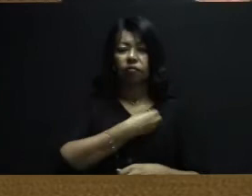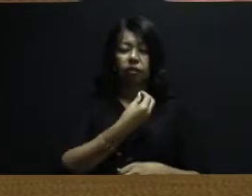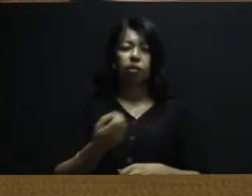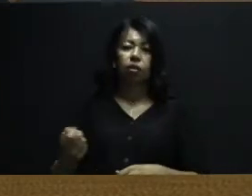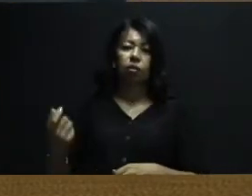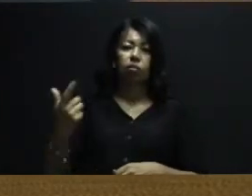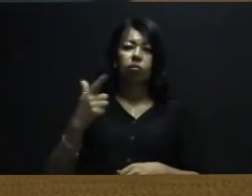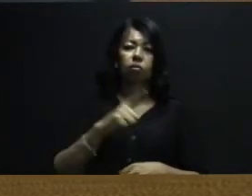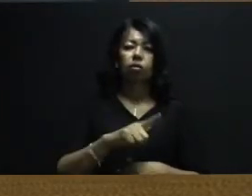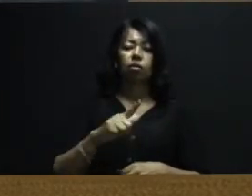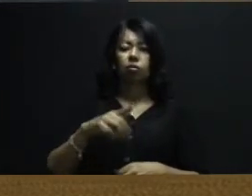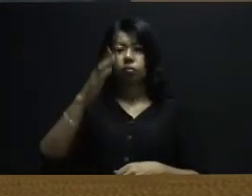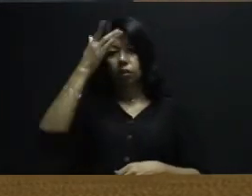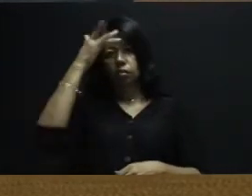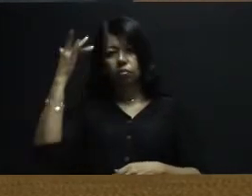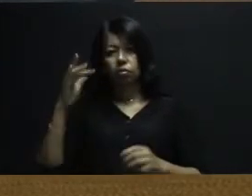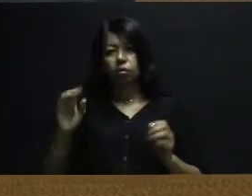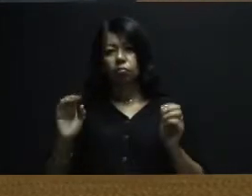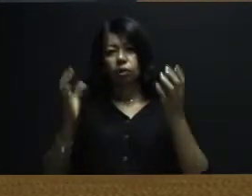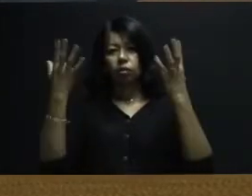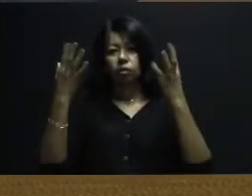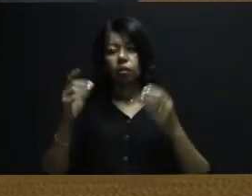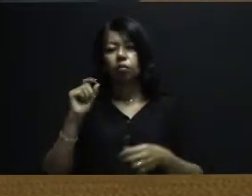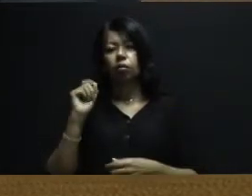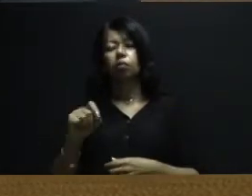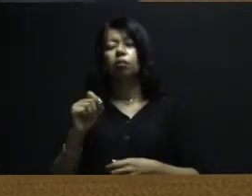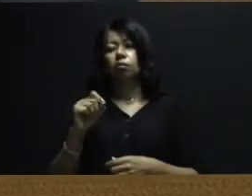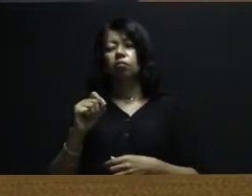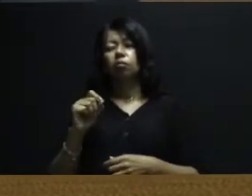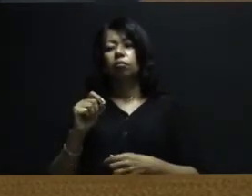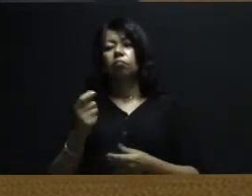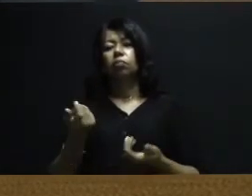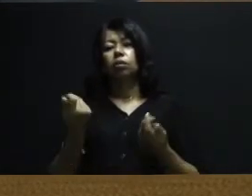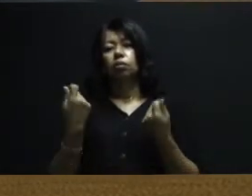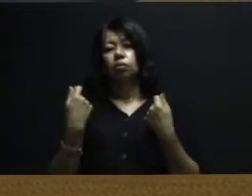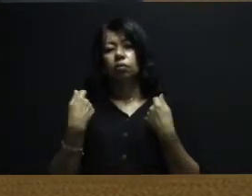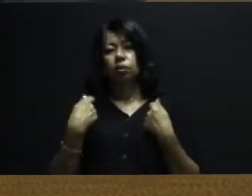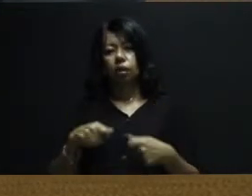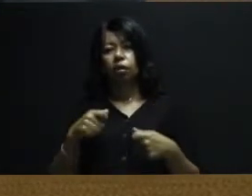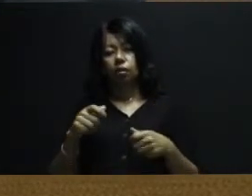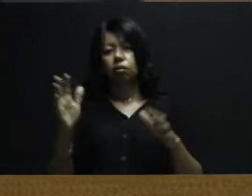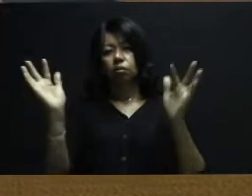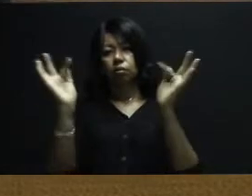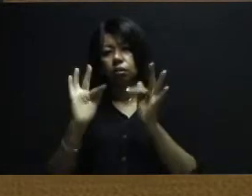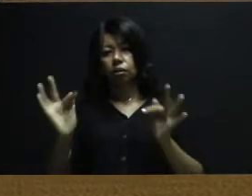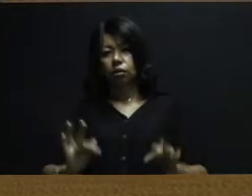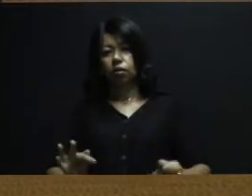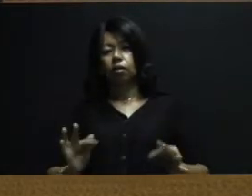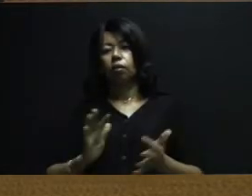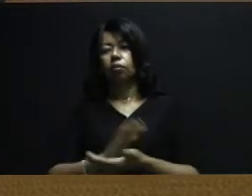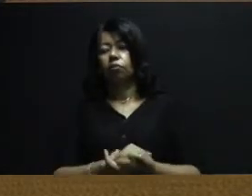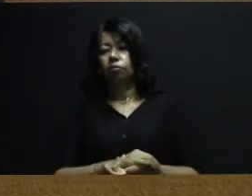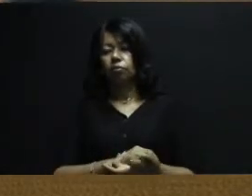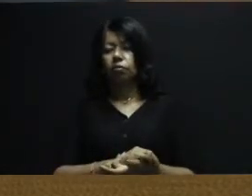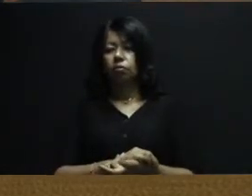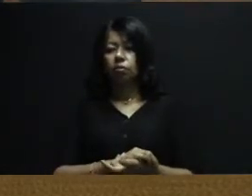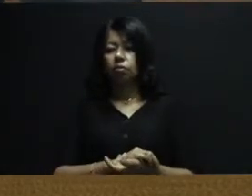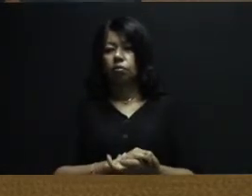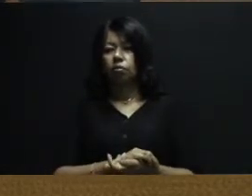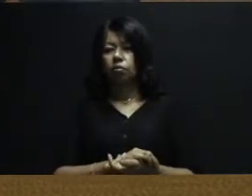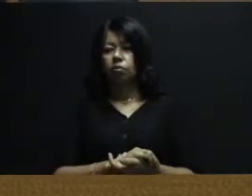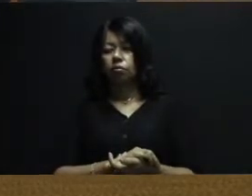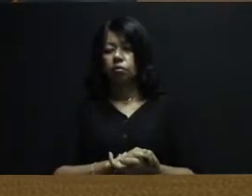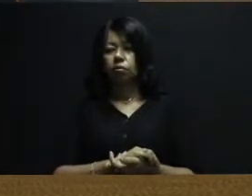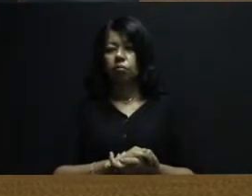de alguns dos homenageados. Então, isso me deixa bastante feliz. Eu queria